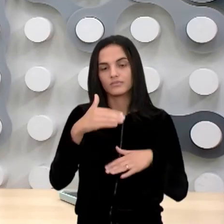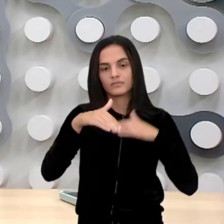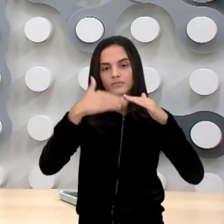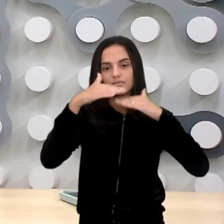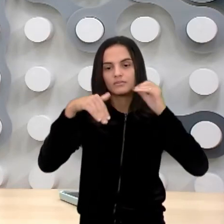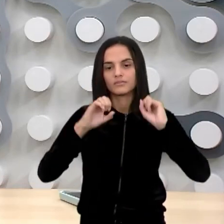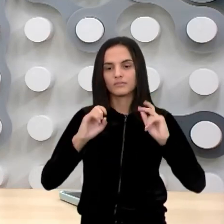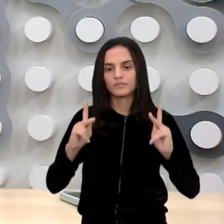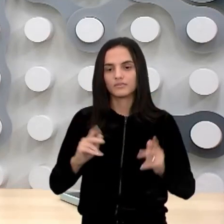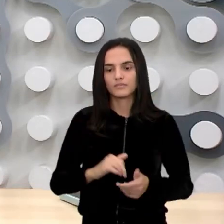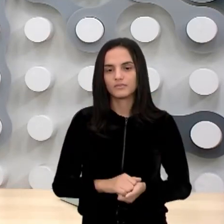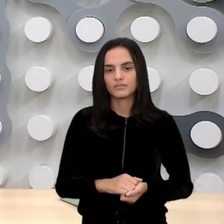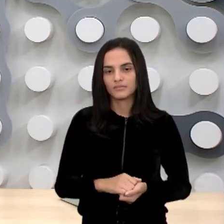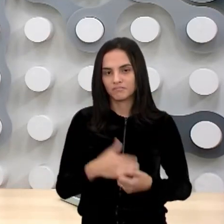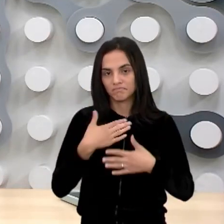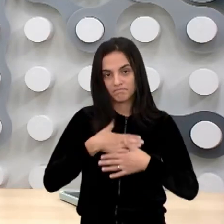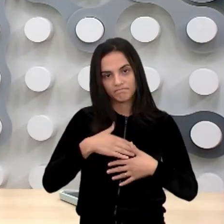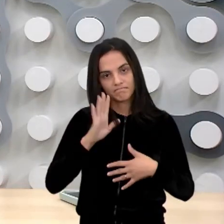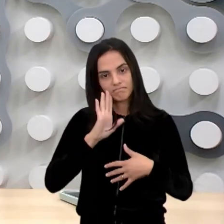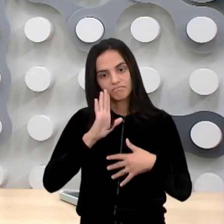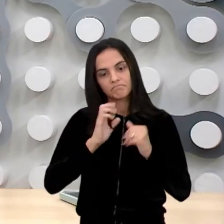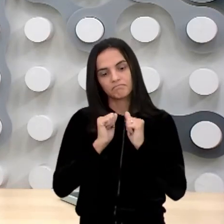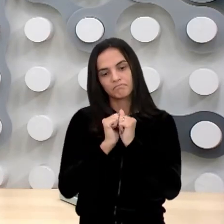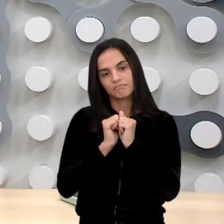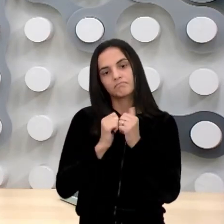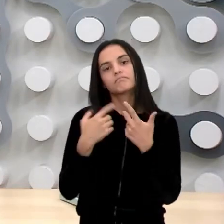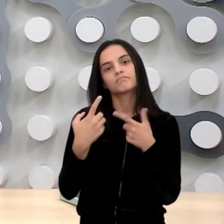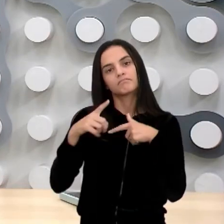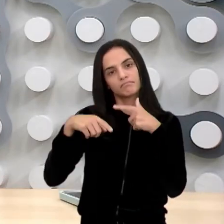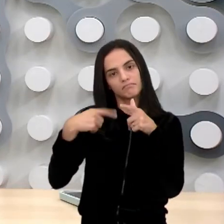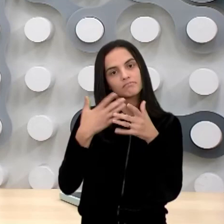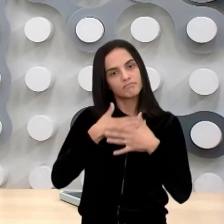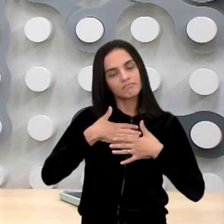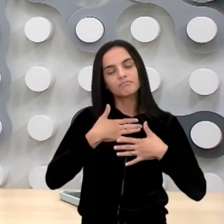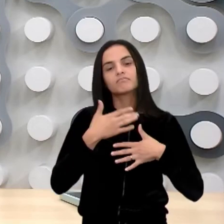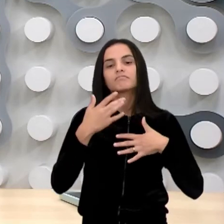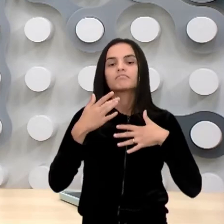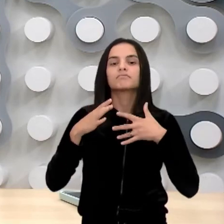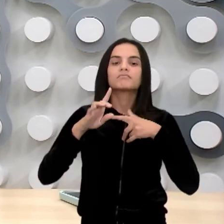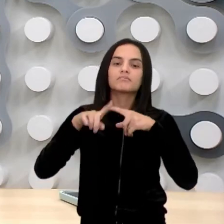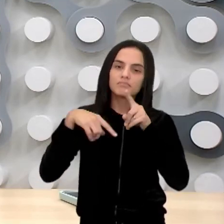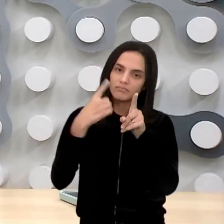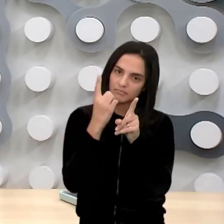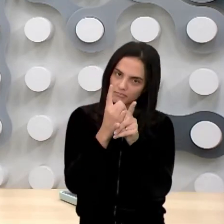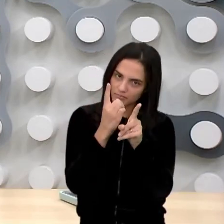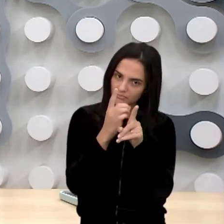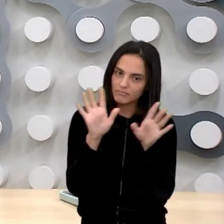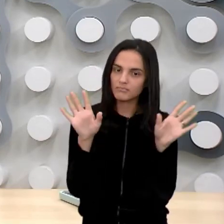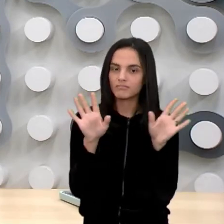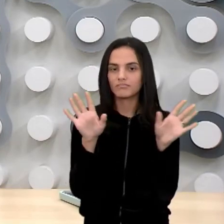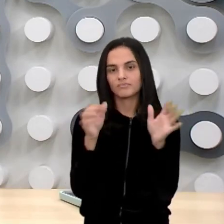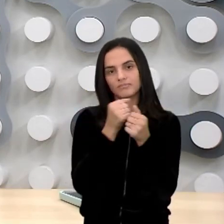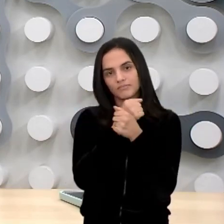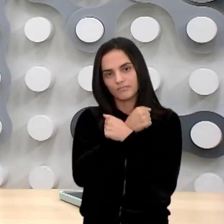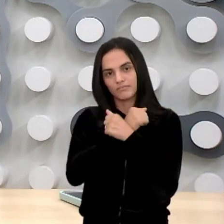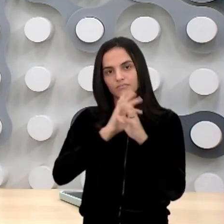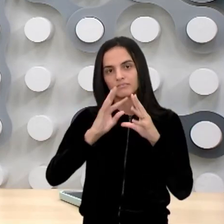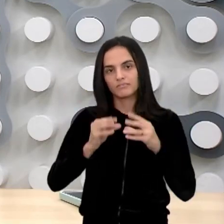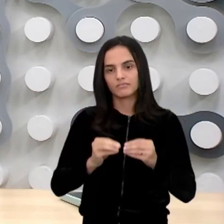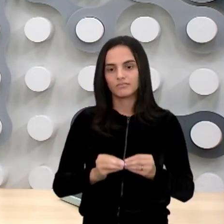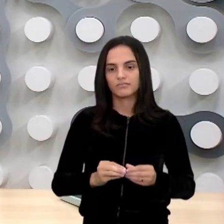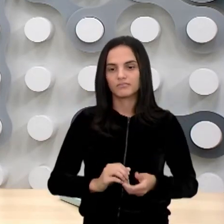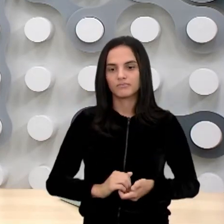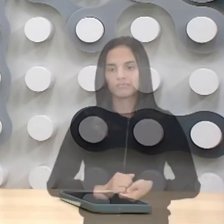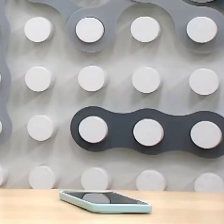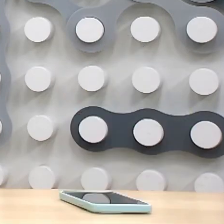desenvolvimento, certo? Foi muito legal estar aqui com vocês, espero que vocês tenham gostado. Até a próxima e um forte abraço a todos.